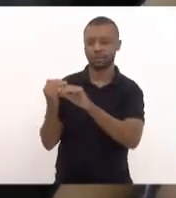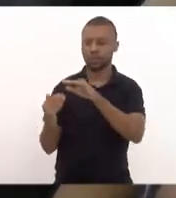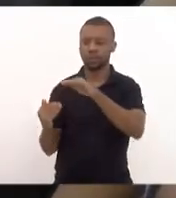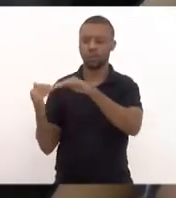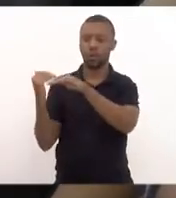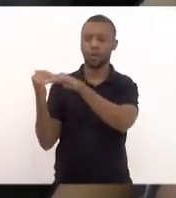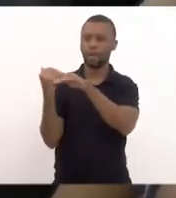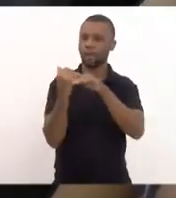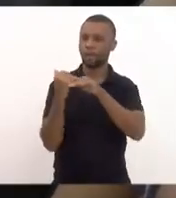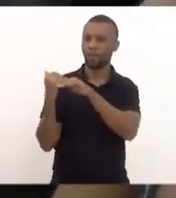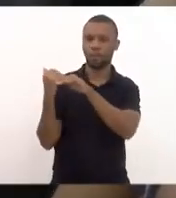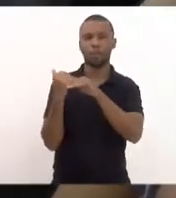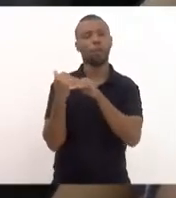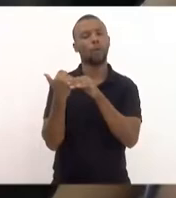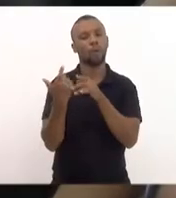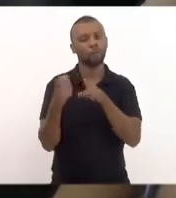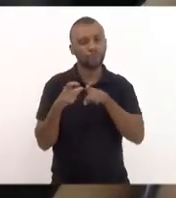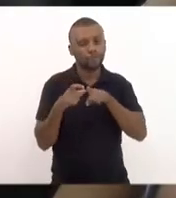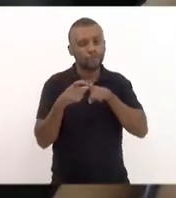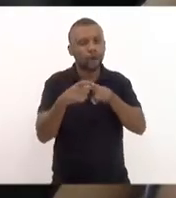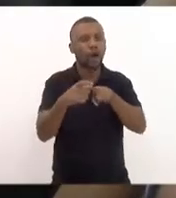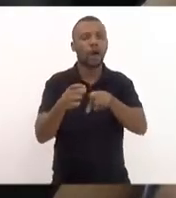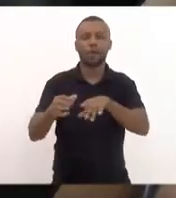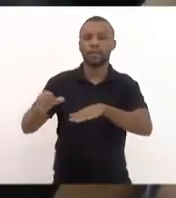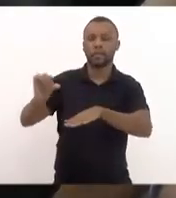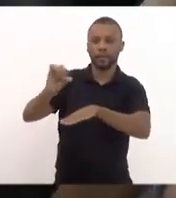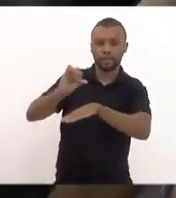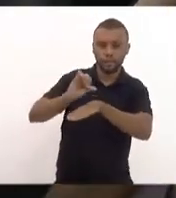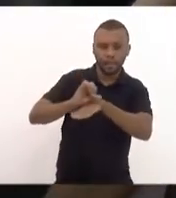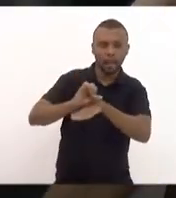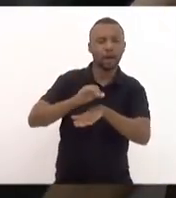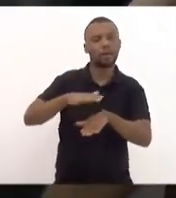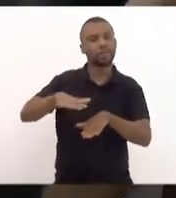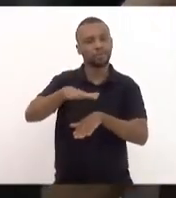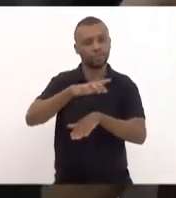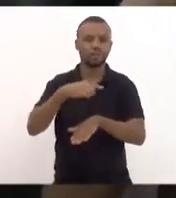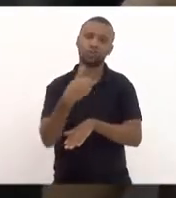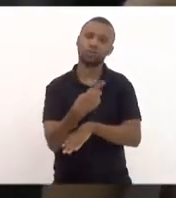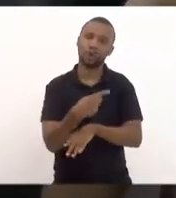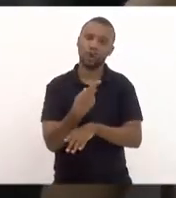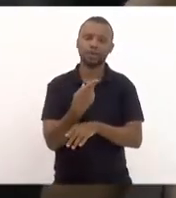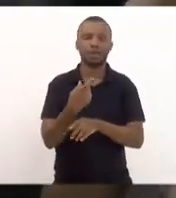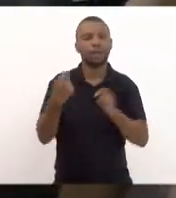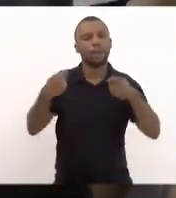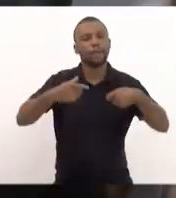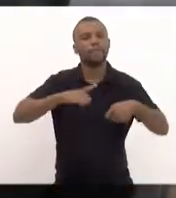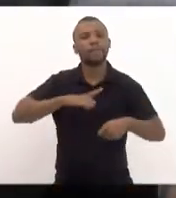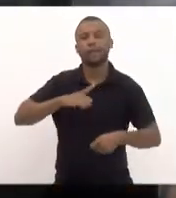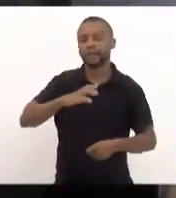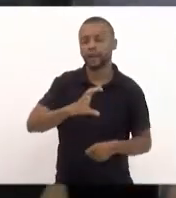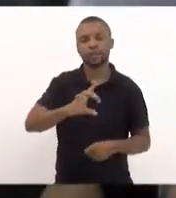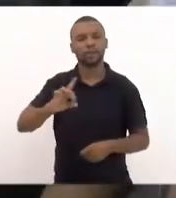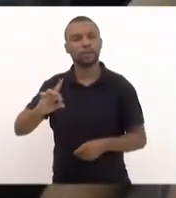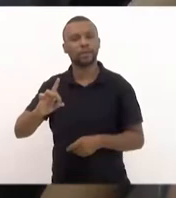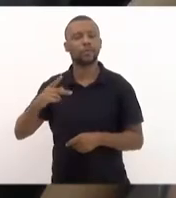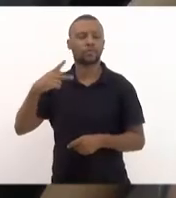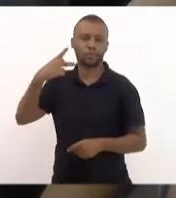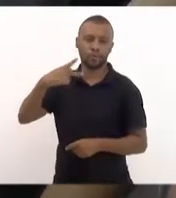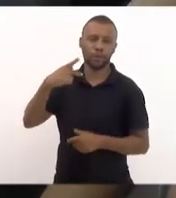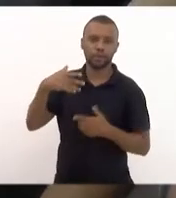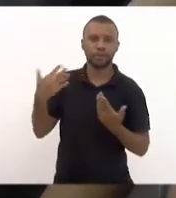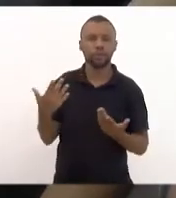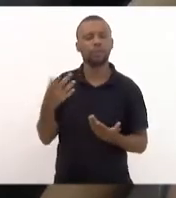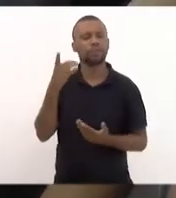também, na verdade, a gente precisa ter essa coordenação de política. Né? O deputado Luiz Paulo colocou